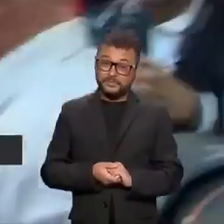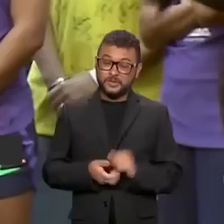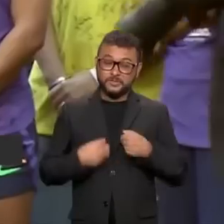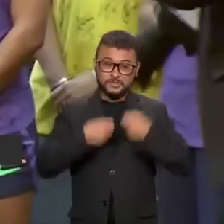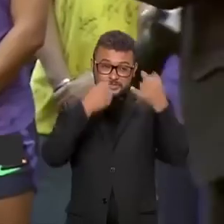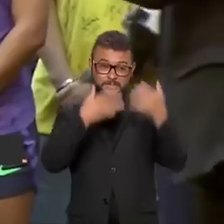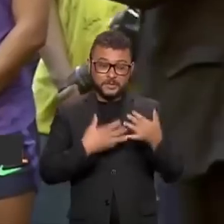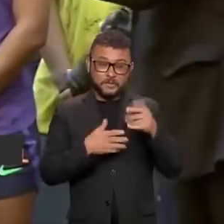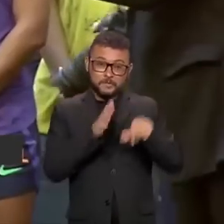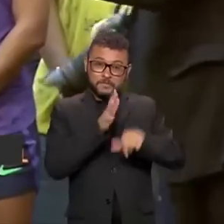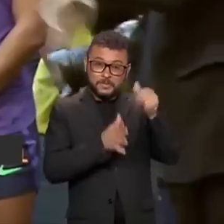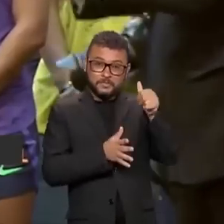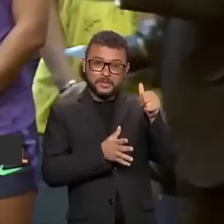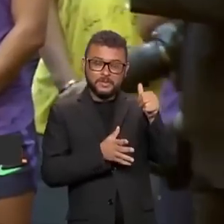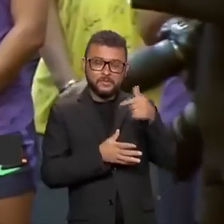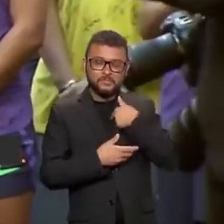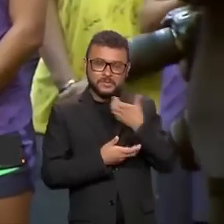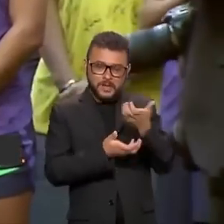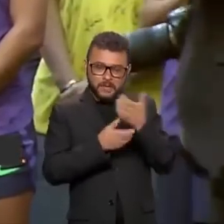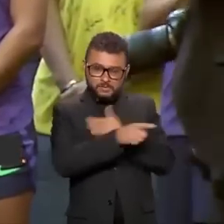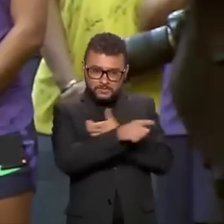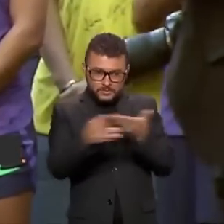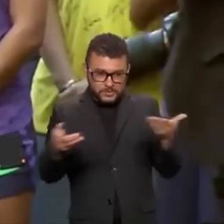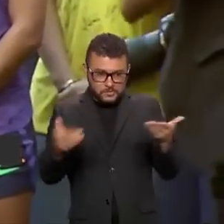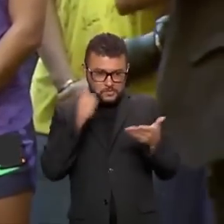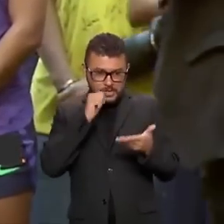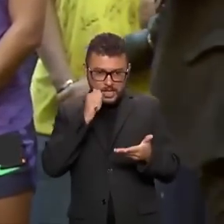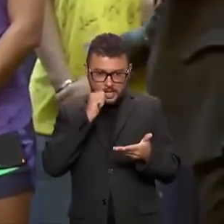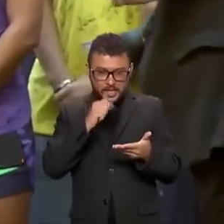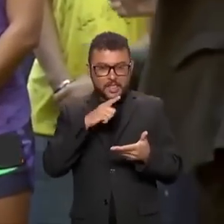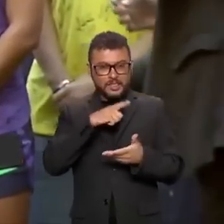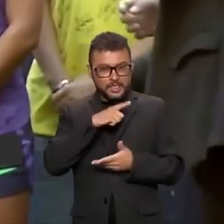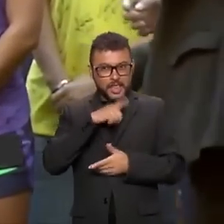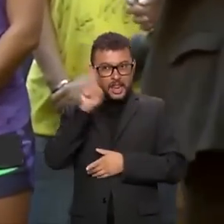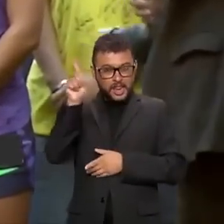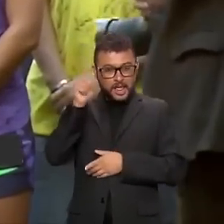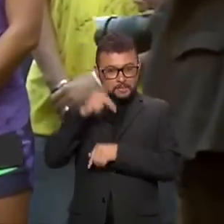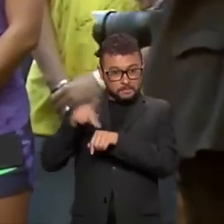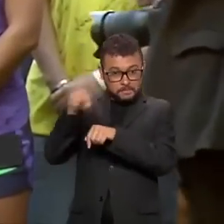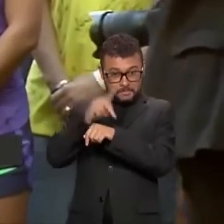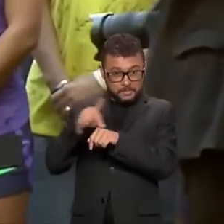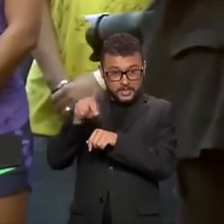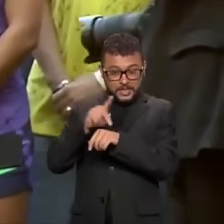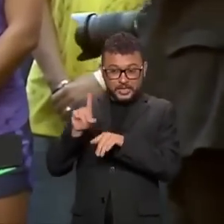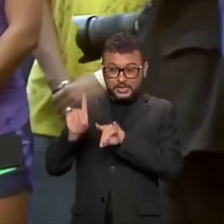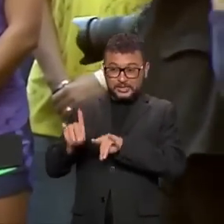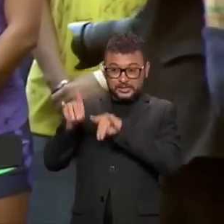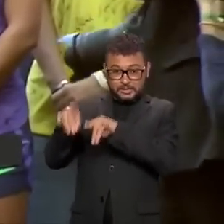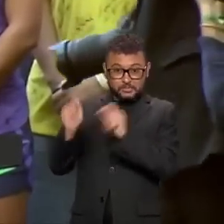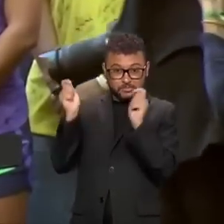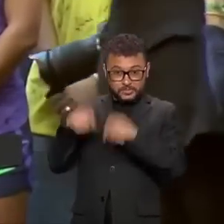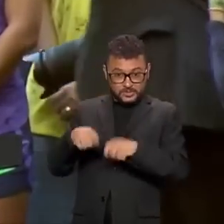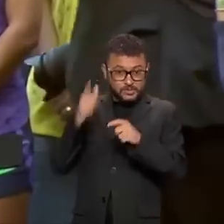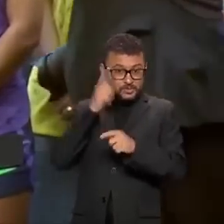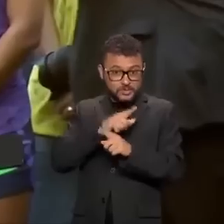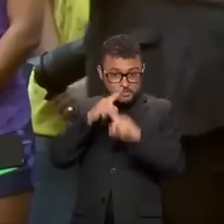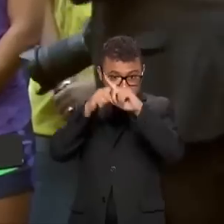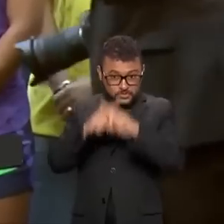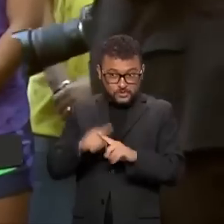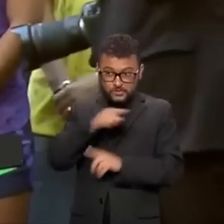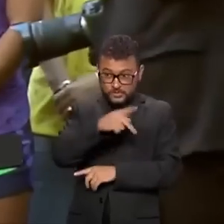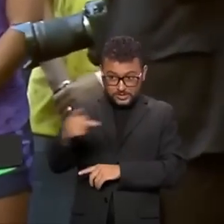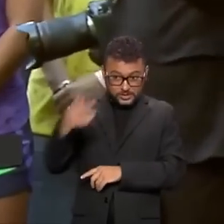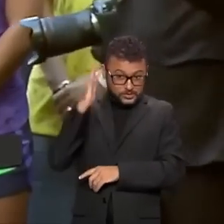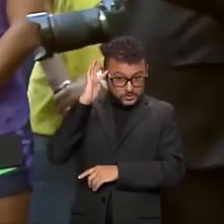a desejar que vocês tenham na Austrália a possibilidade de realizar o sonho